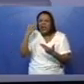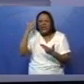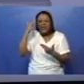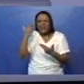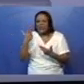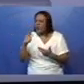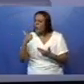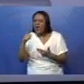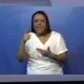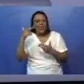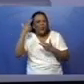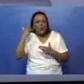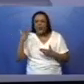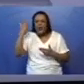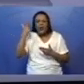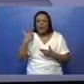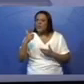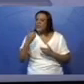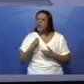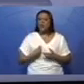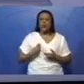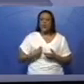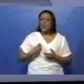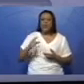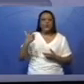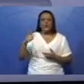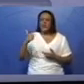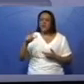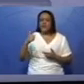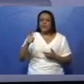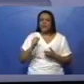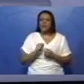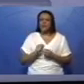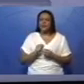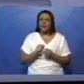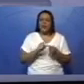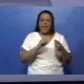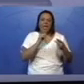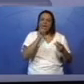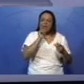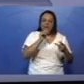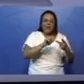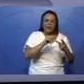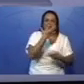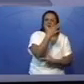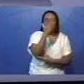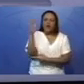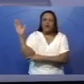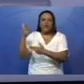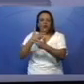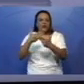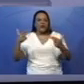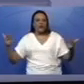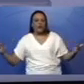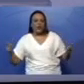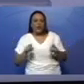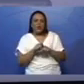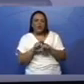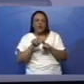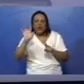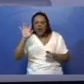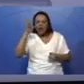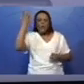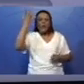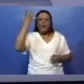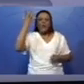ordem do natural, de algo que realmente poderia acontecer. Fenômenos da natureza e alguns acontecimentos históricos.